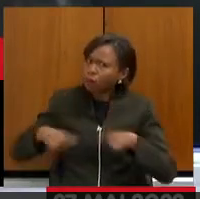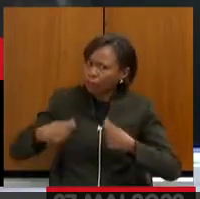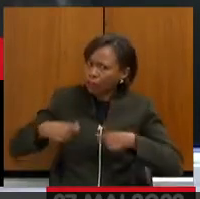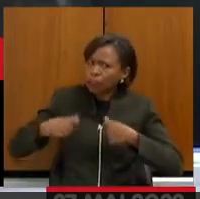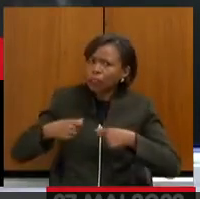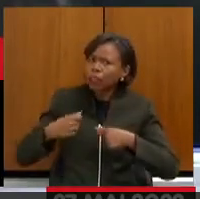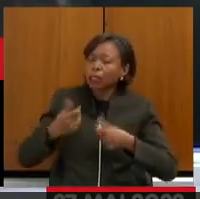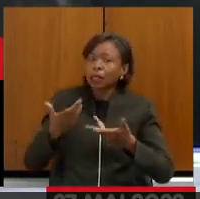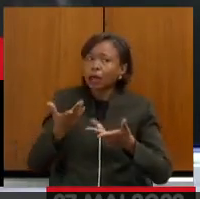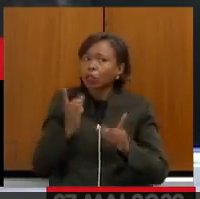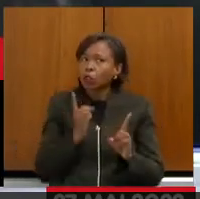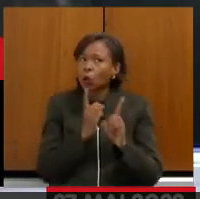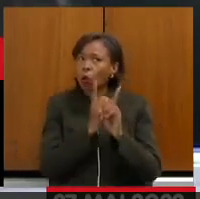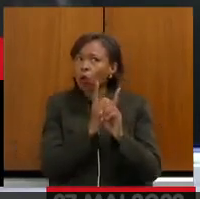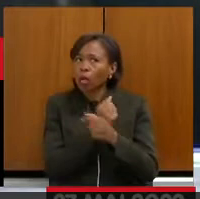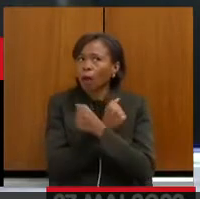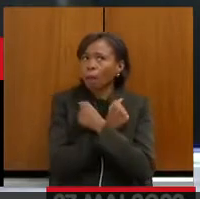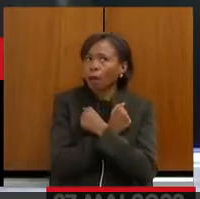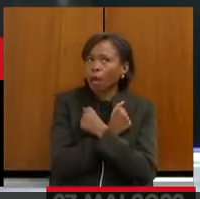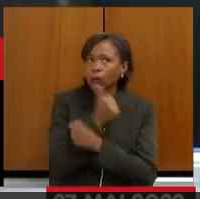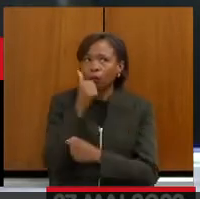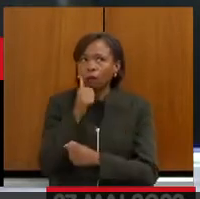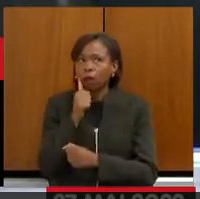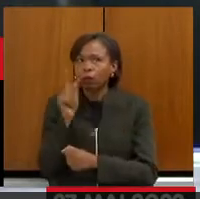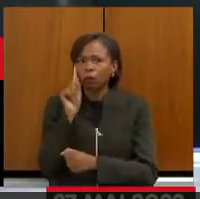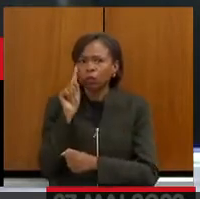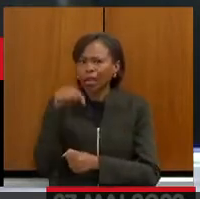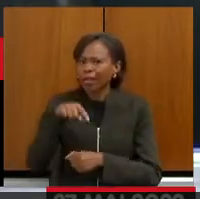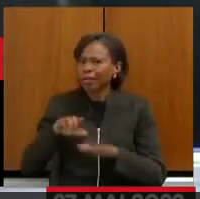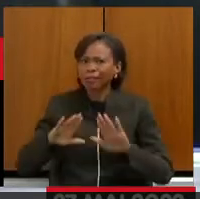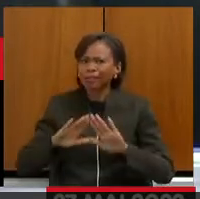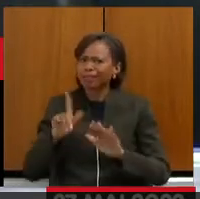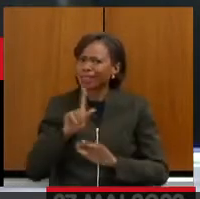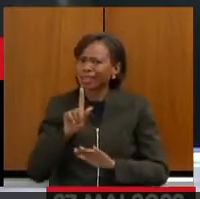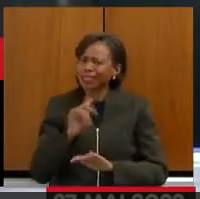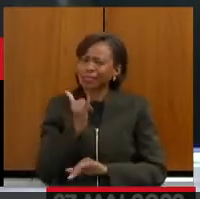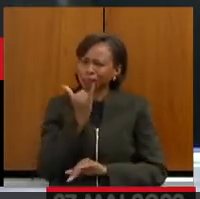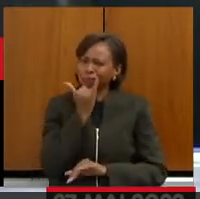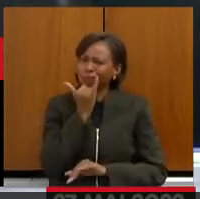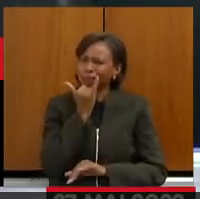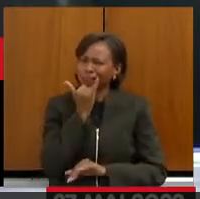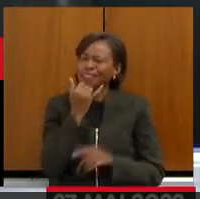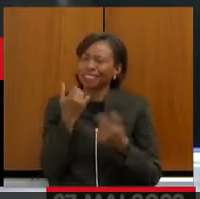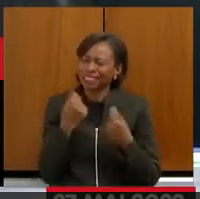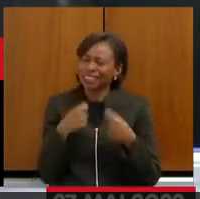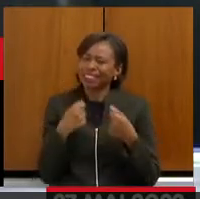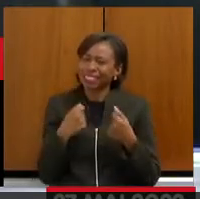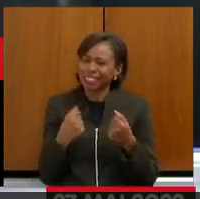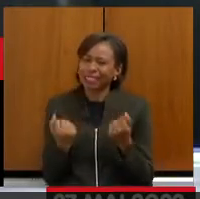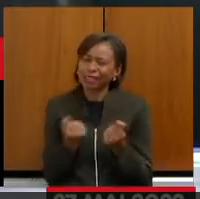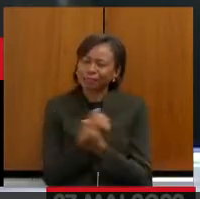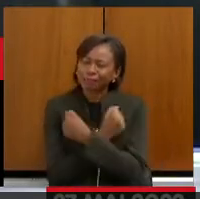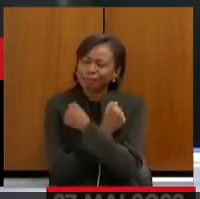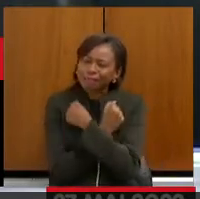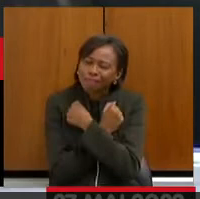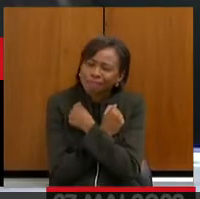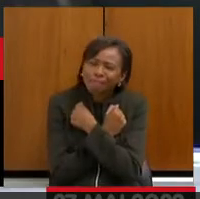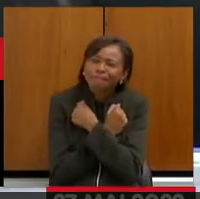encontra nem abraça muitas mulheres no dia a dia da Assembleia Legislativa então vocês perdoem é essa